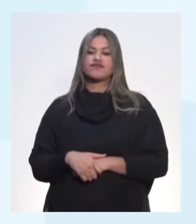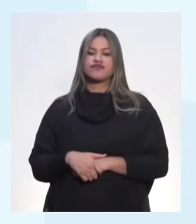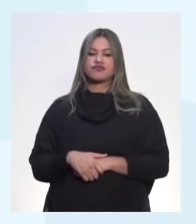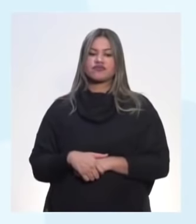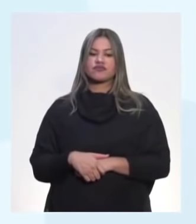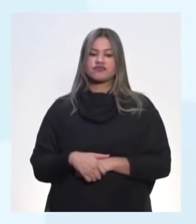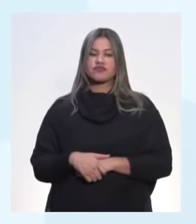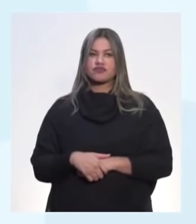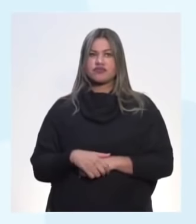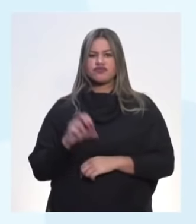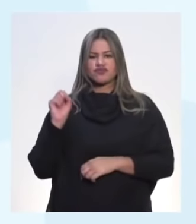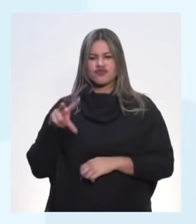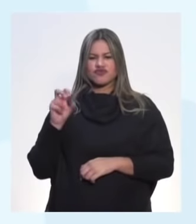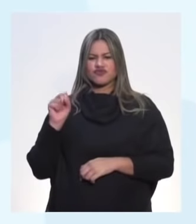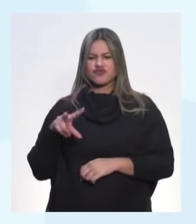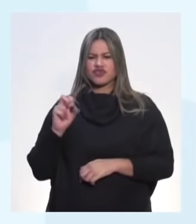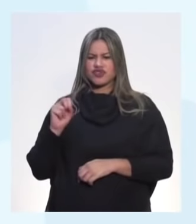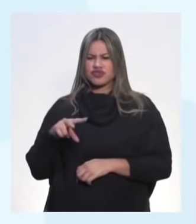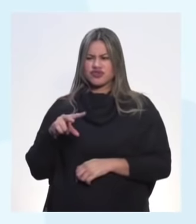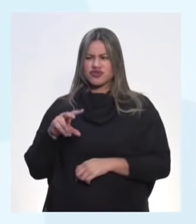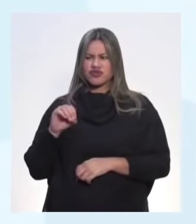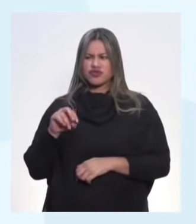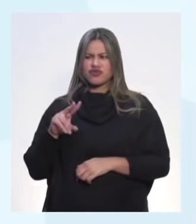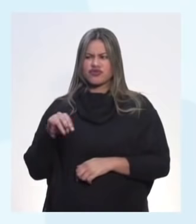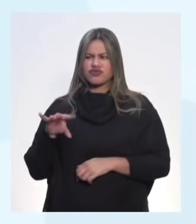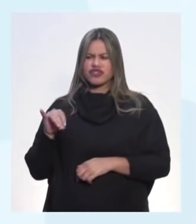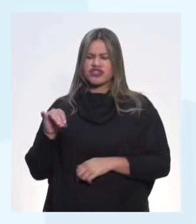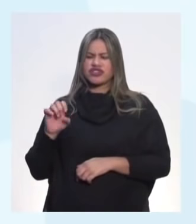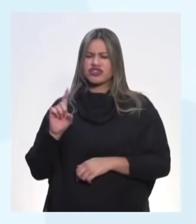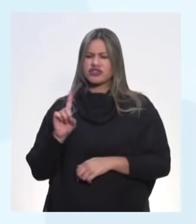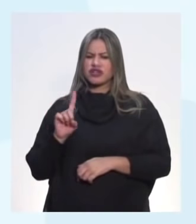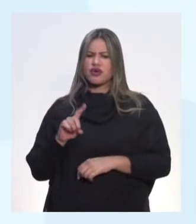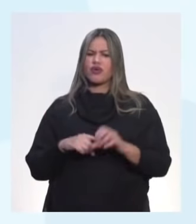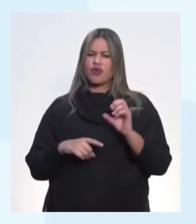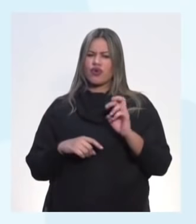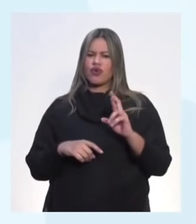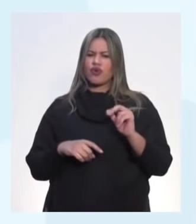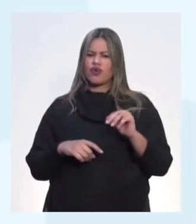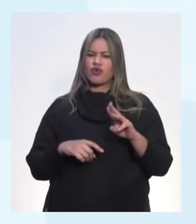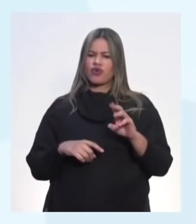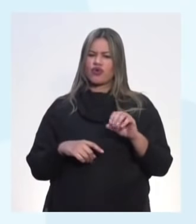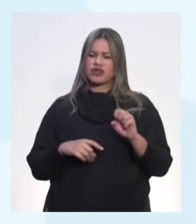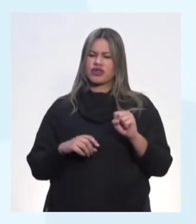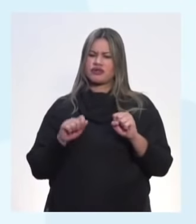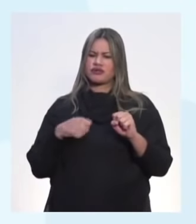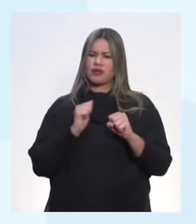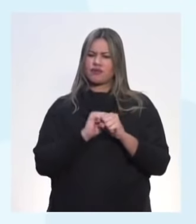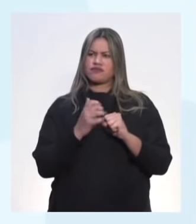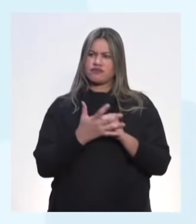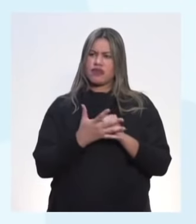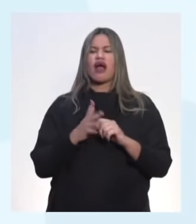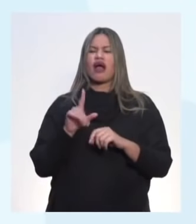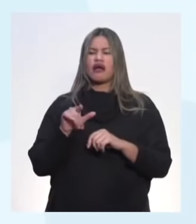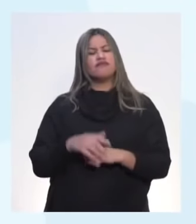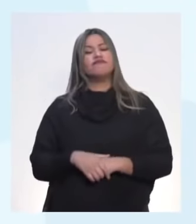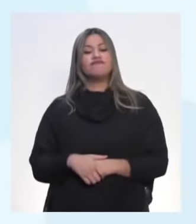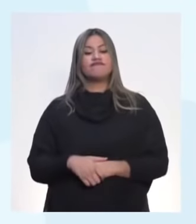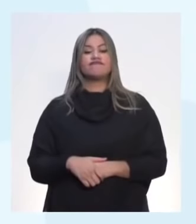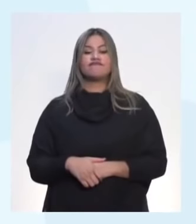chama Covid, né? O vírus chama coronavírus. Então é da Covid mesmo, no texto que tá do, mas é da Covid que é a doença.